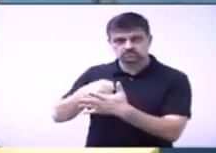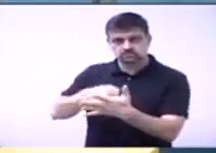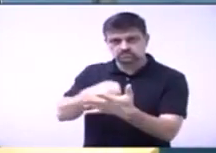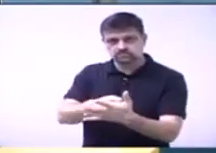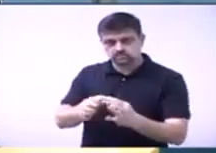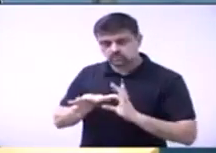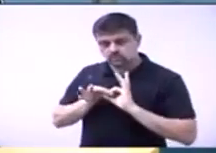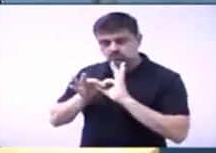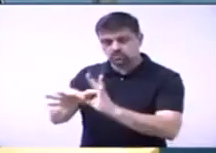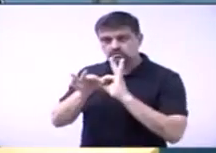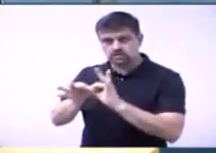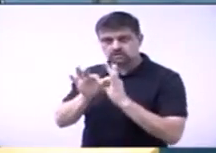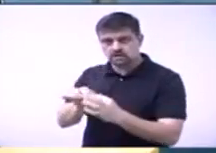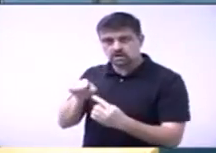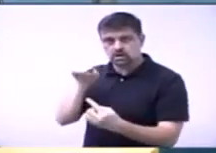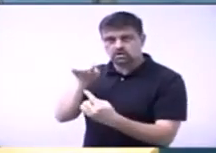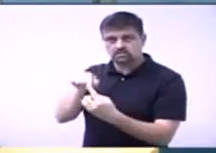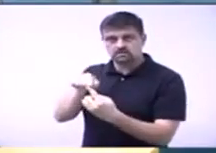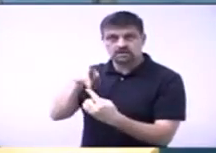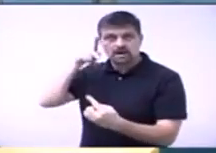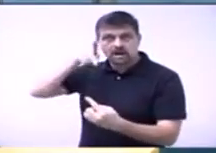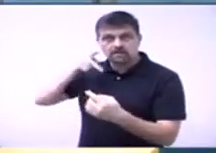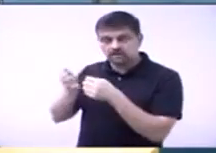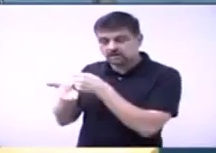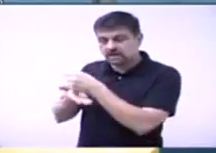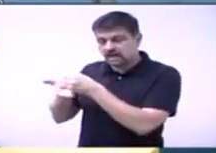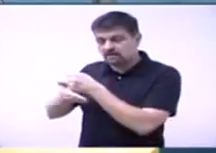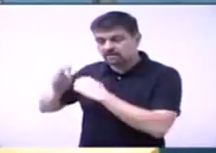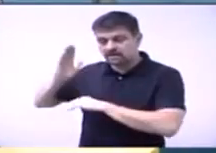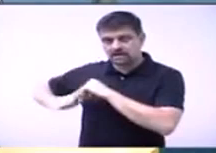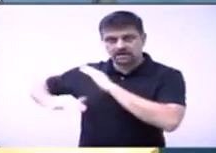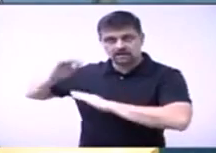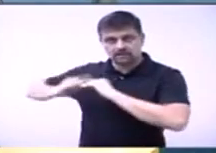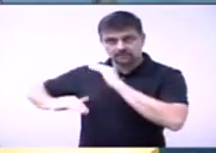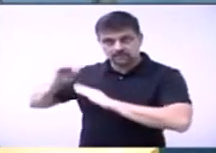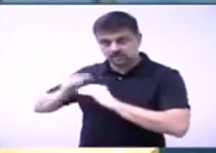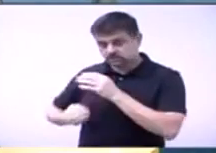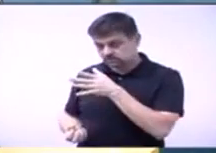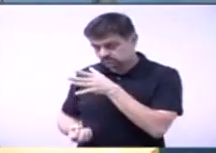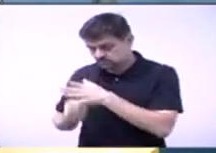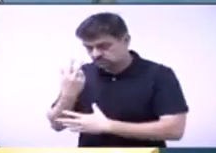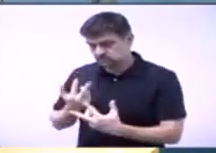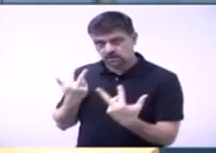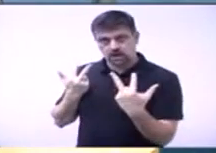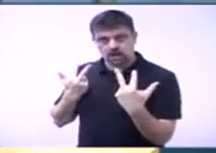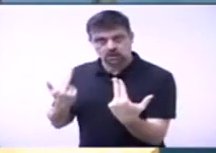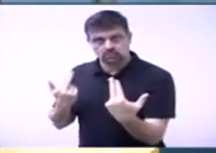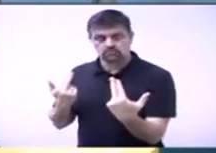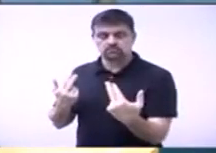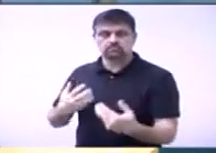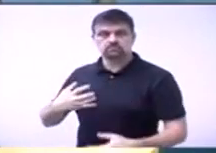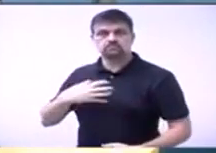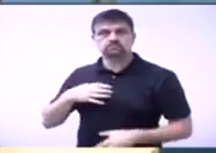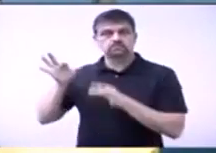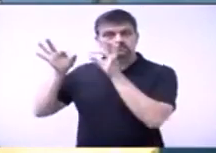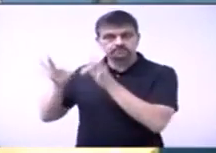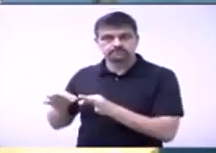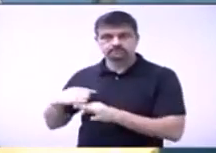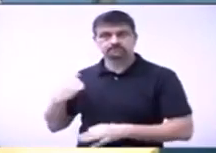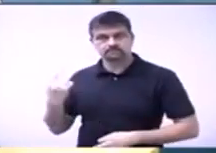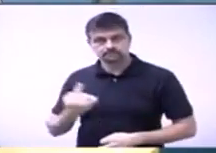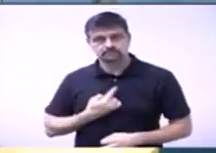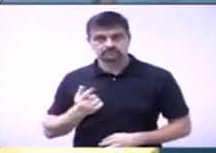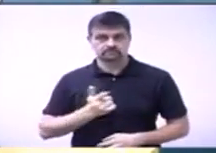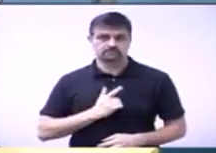que a política, na sua essência, fosse praticada naquilo que tem que ser praticado, quem sabe nós teríamos não